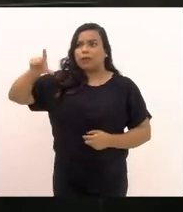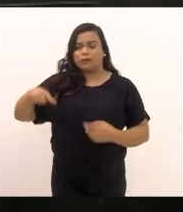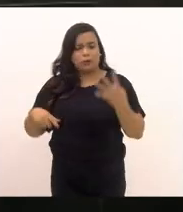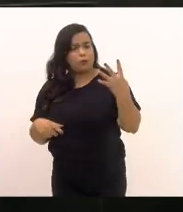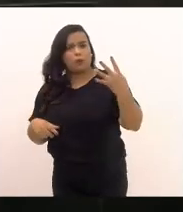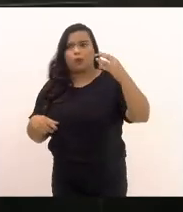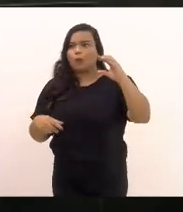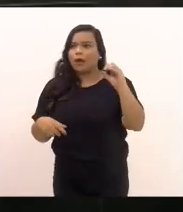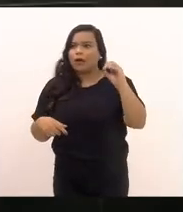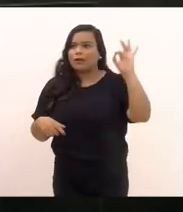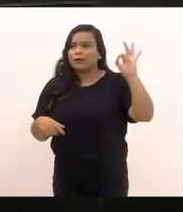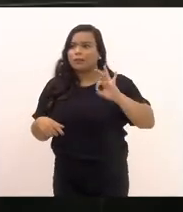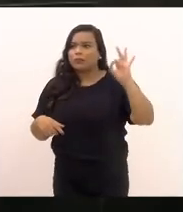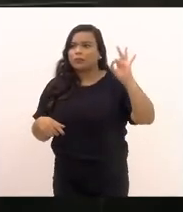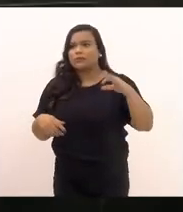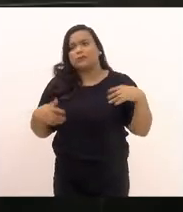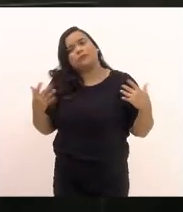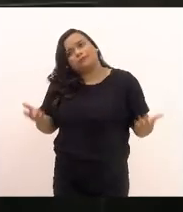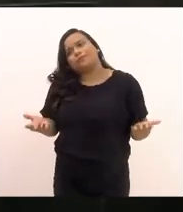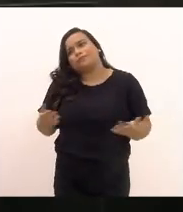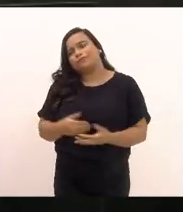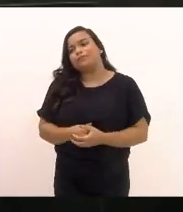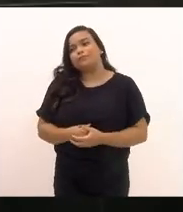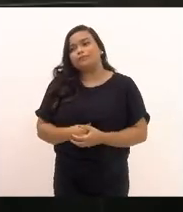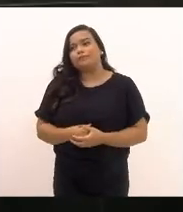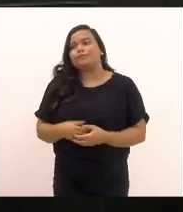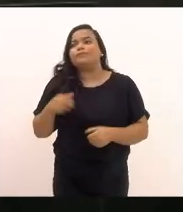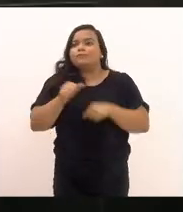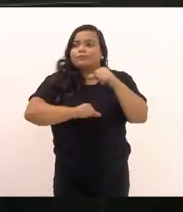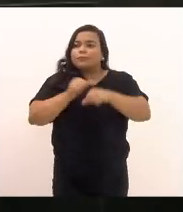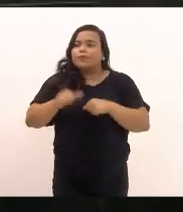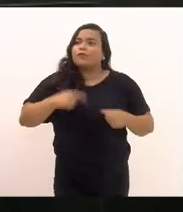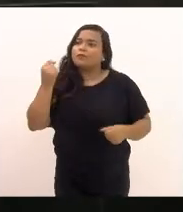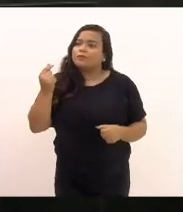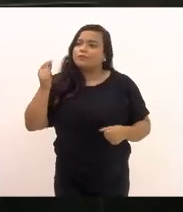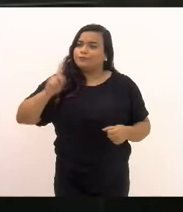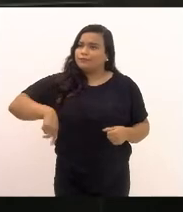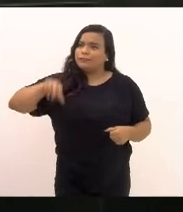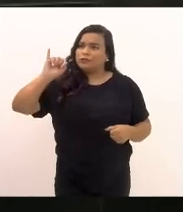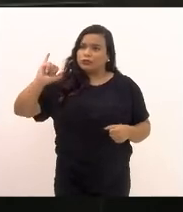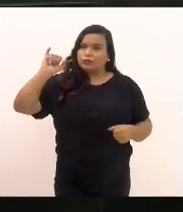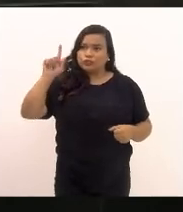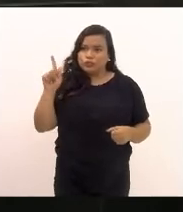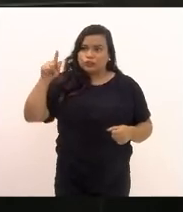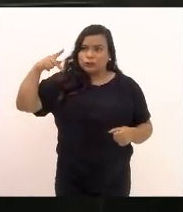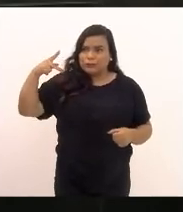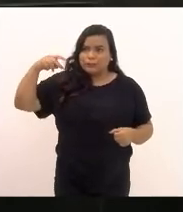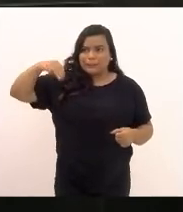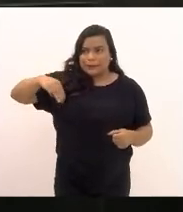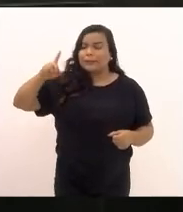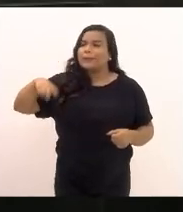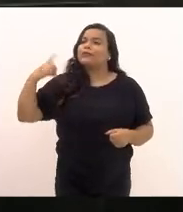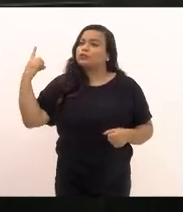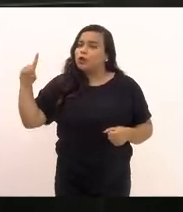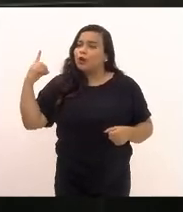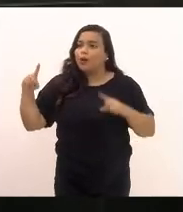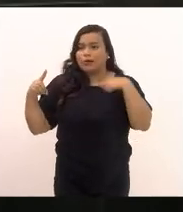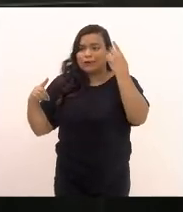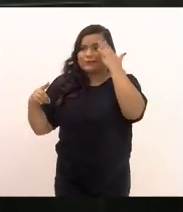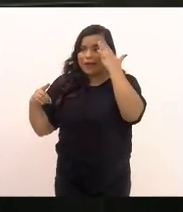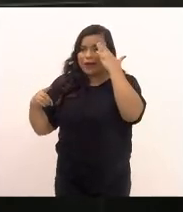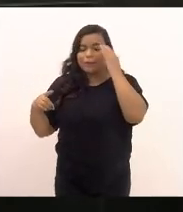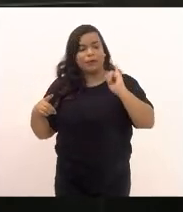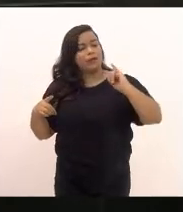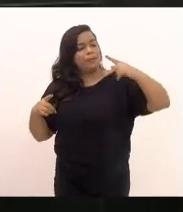que o indexador da mudança tarifária seja o IGPM, que é indexado ao dólar, que é muito pior do que o IPCA. É